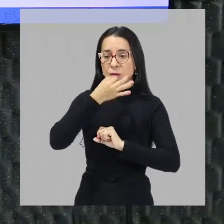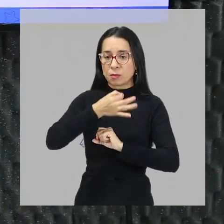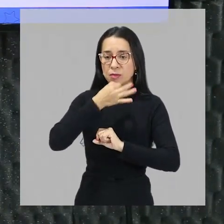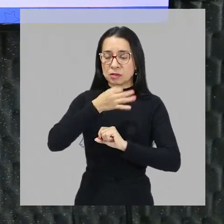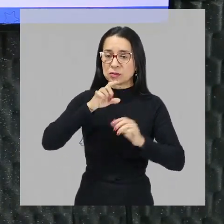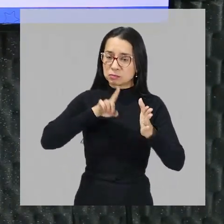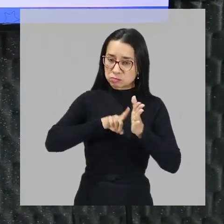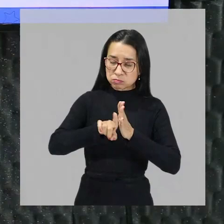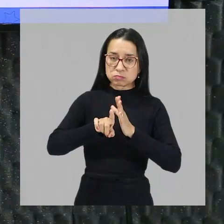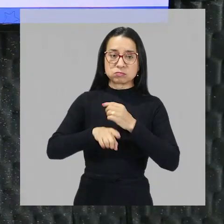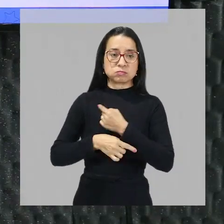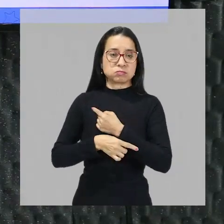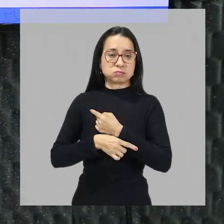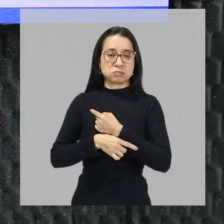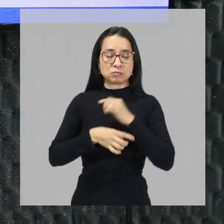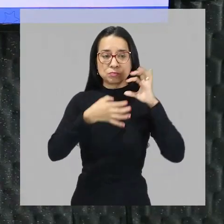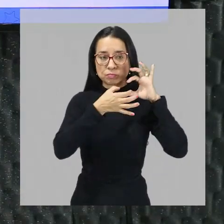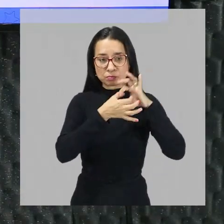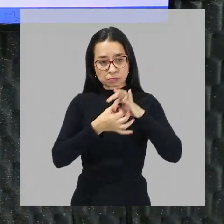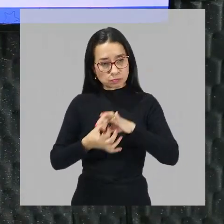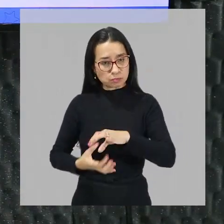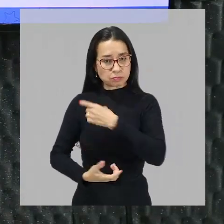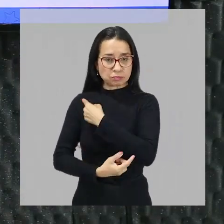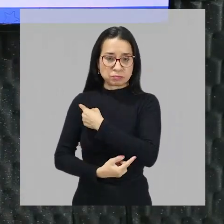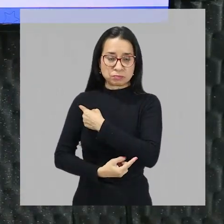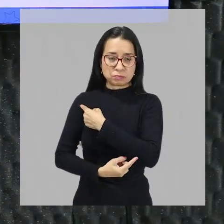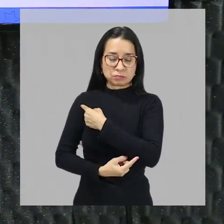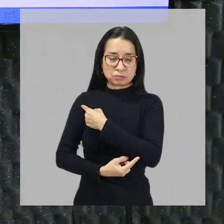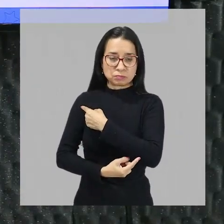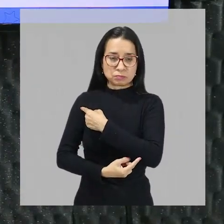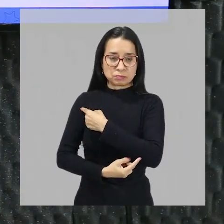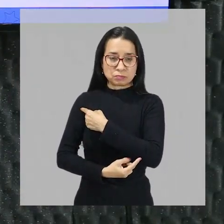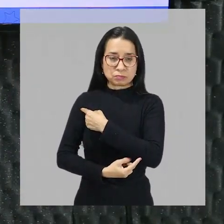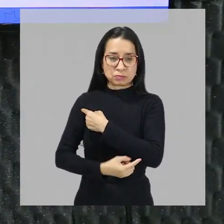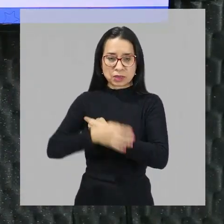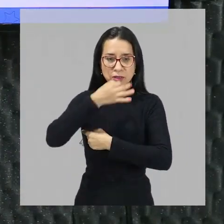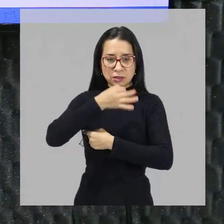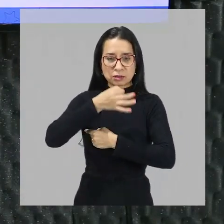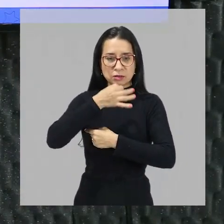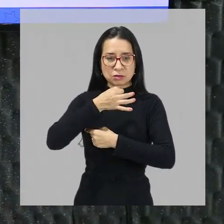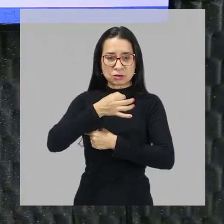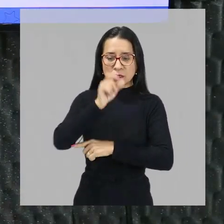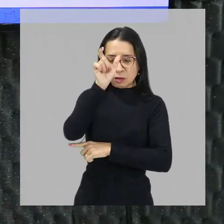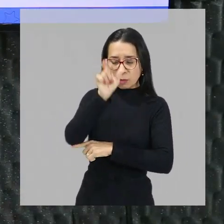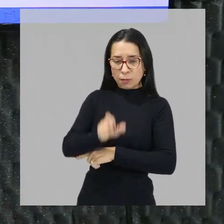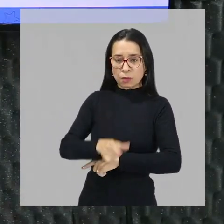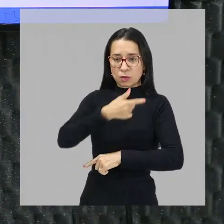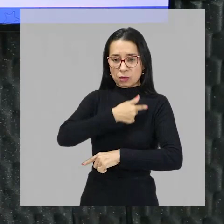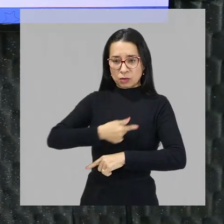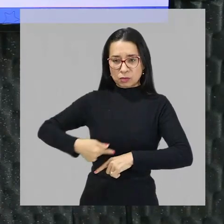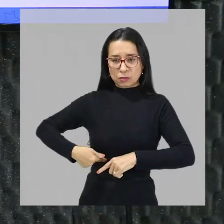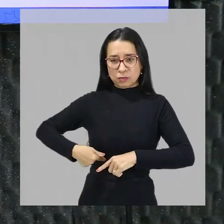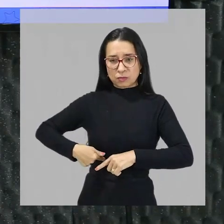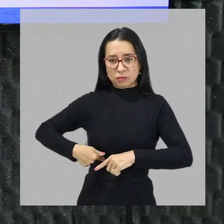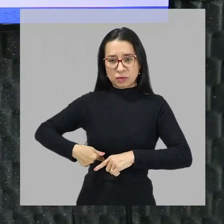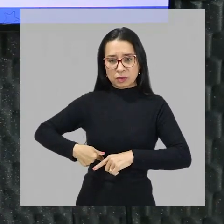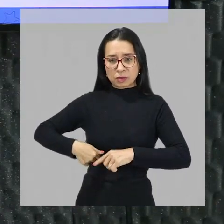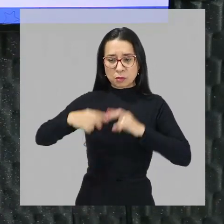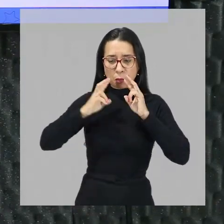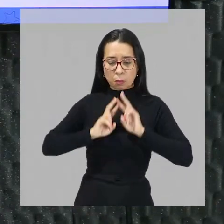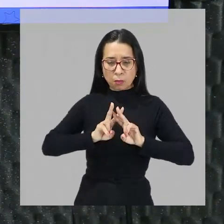questões. Nesse contexto, a criticada postura dos governos frente à situação social do